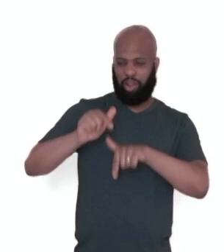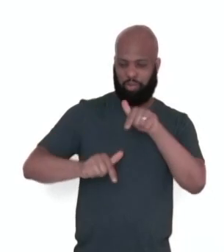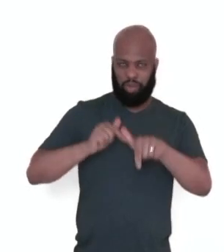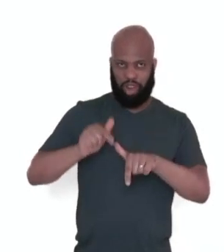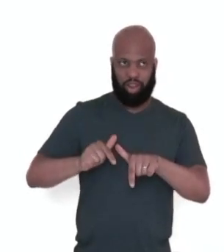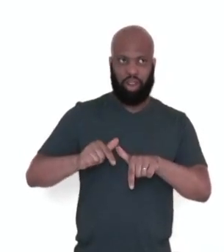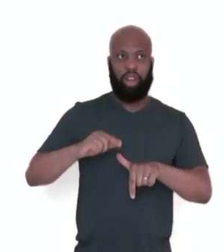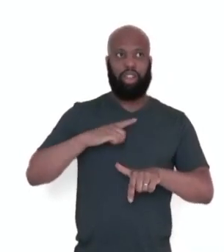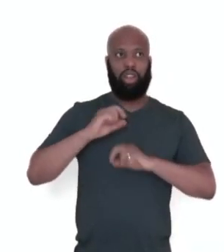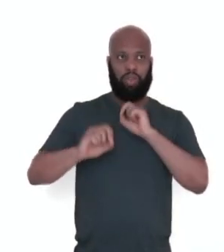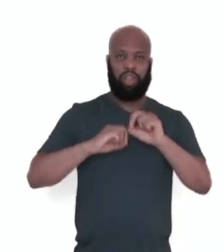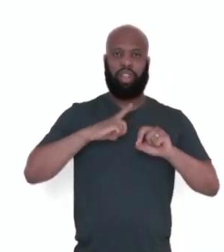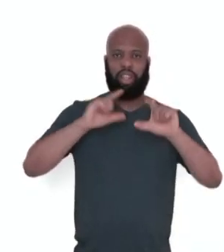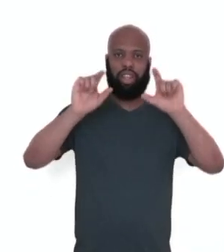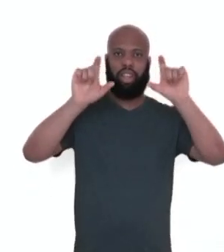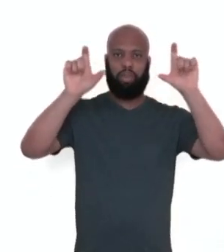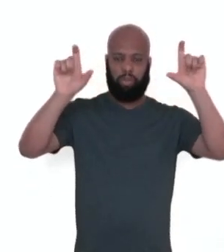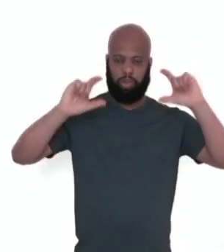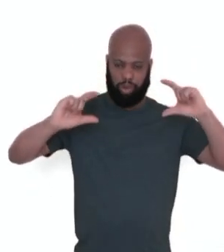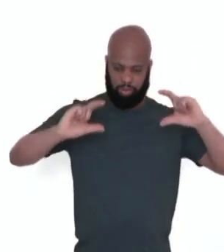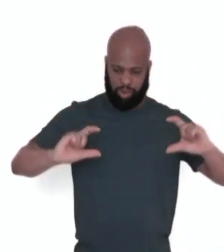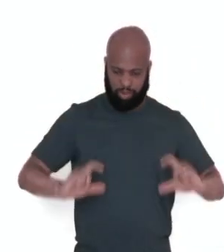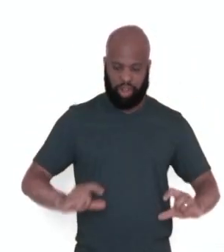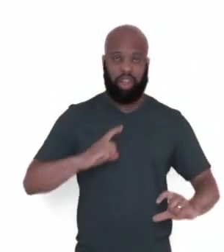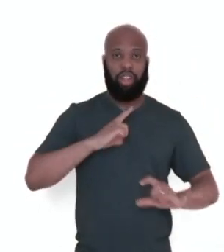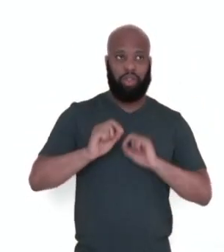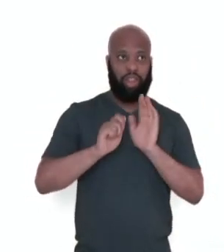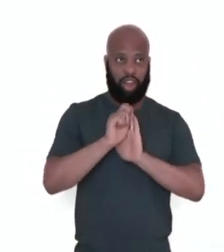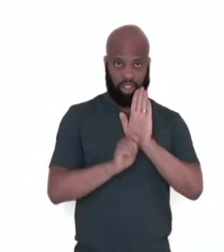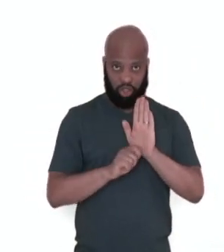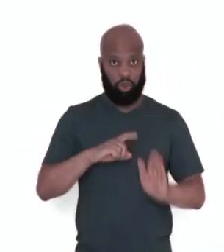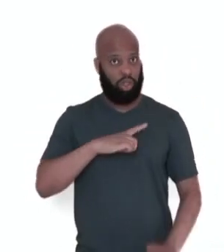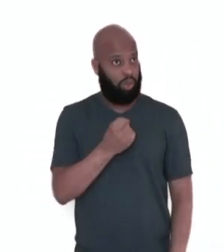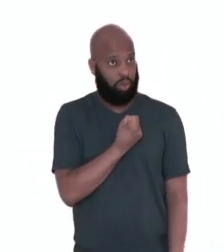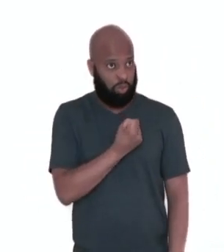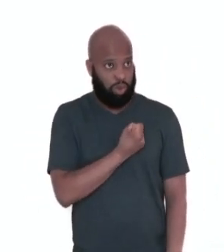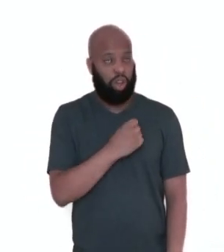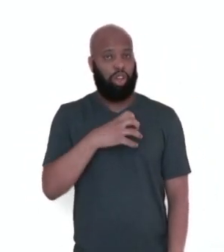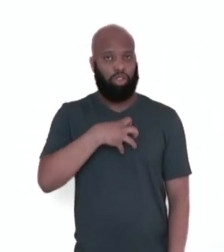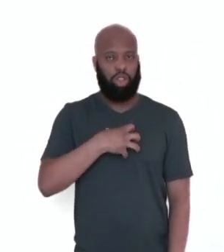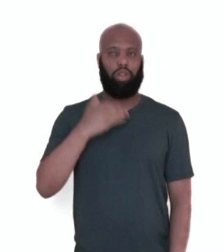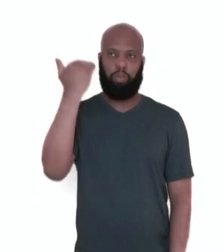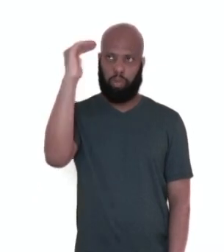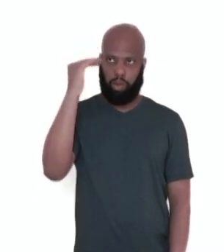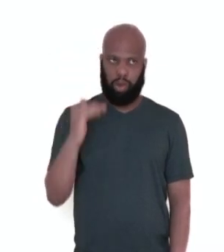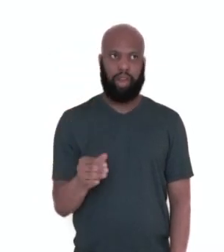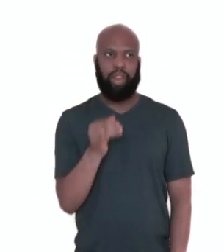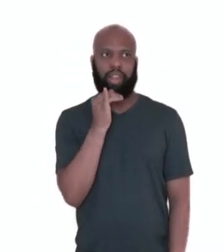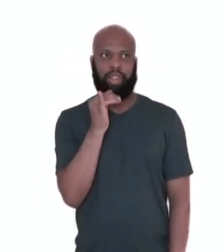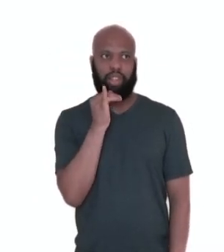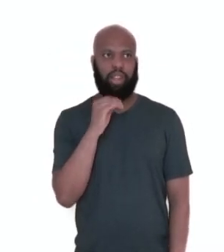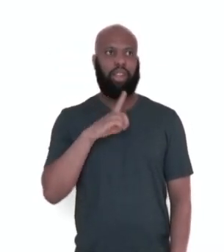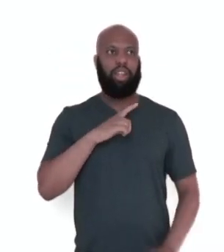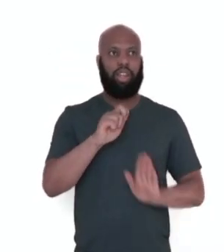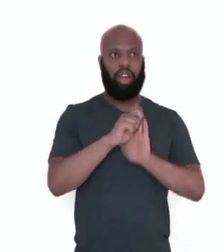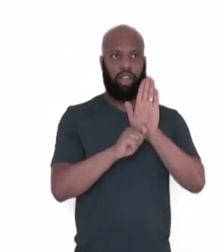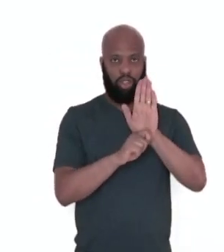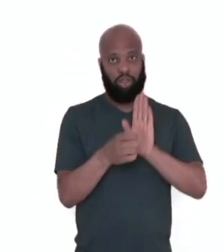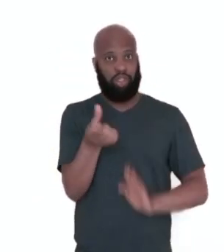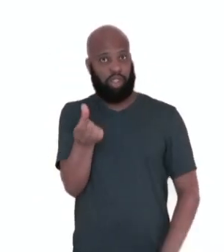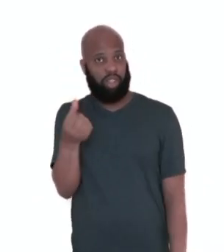As subdivisões da lei estarão compostas por artigos numerados de forma sequencial. Exemplo,